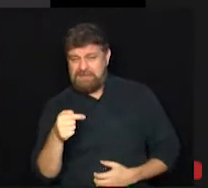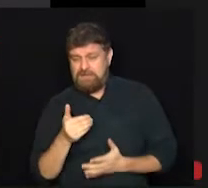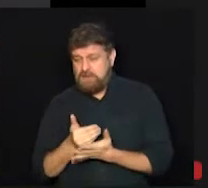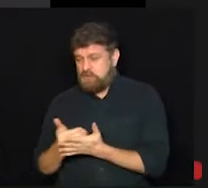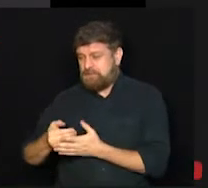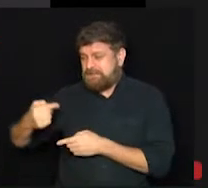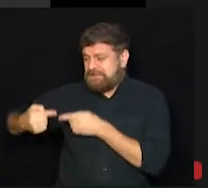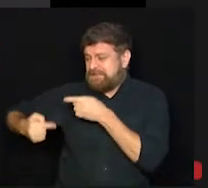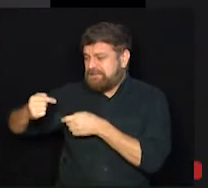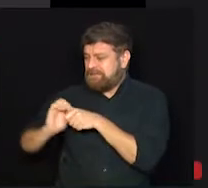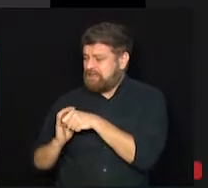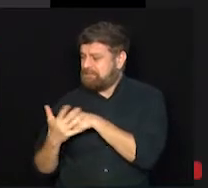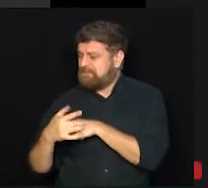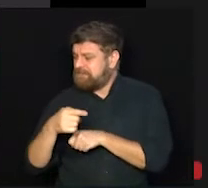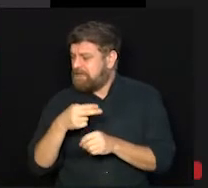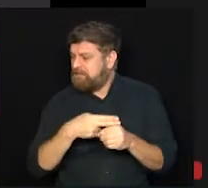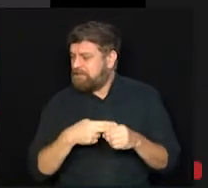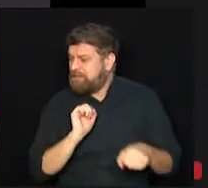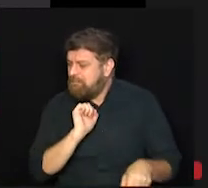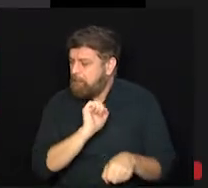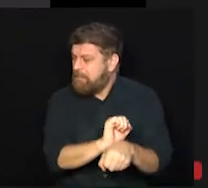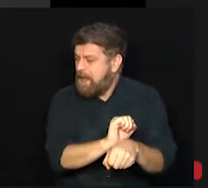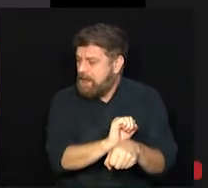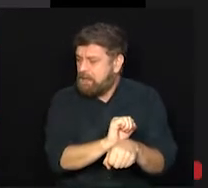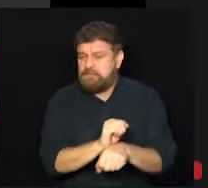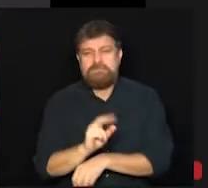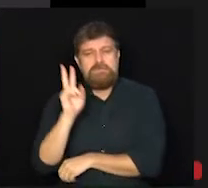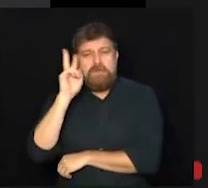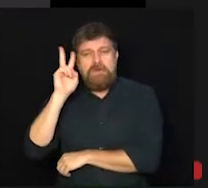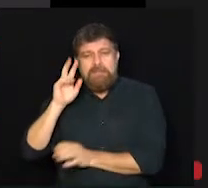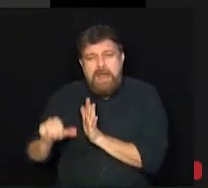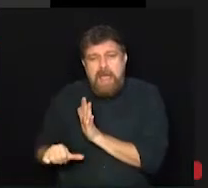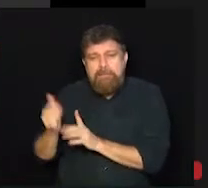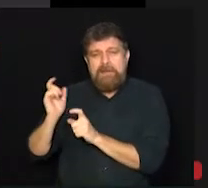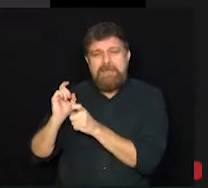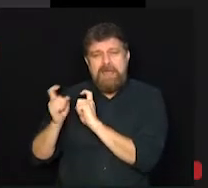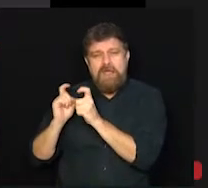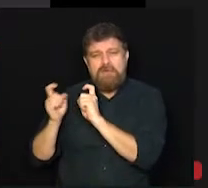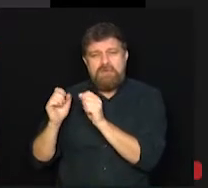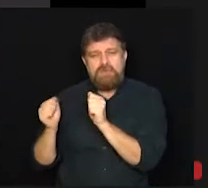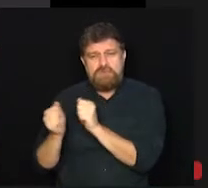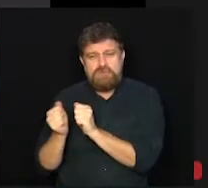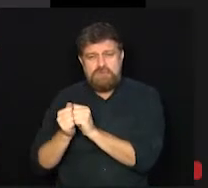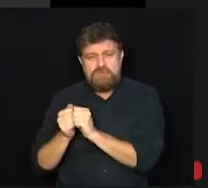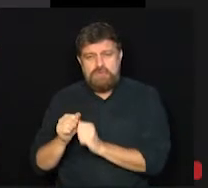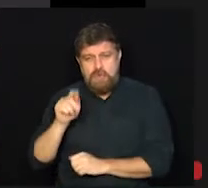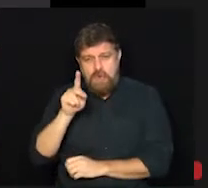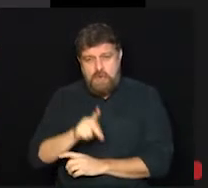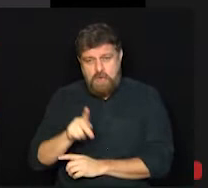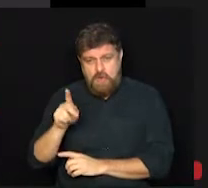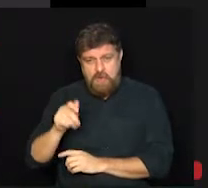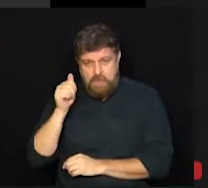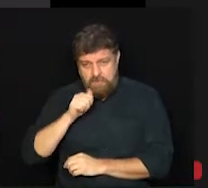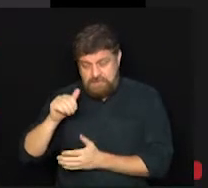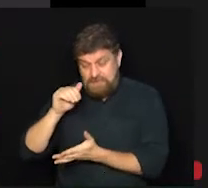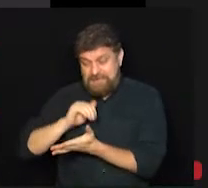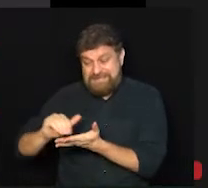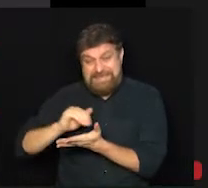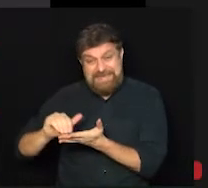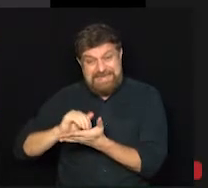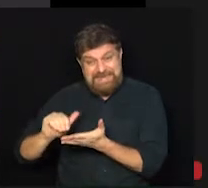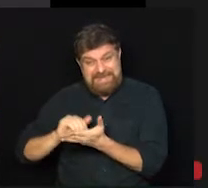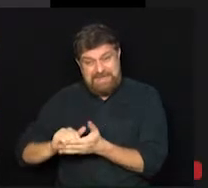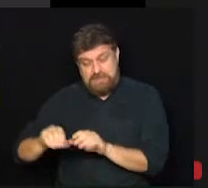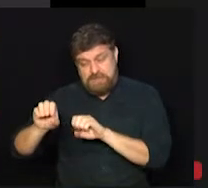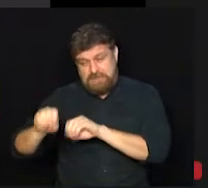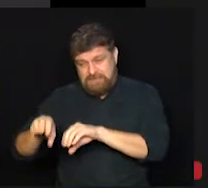e da parada das atividades, eu me lembro da primeira reunião com o professor Rossielli, secretário de Educação,